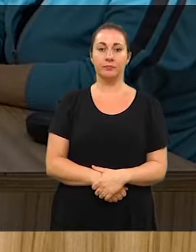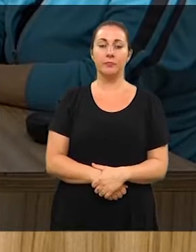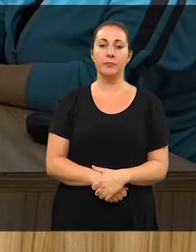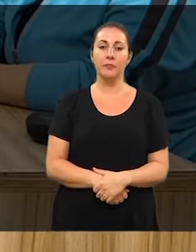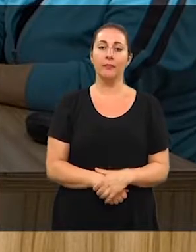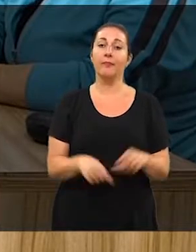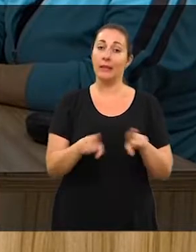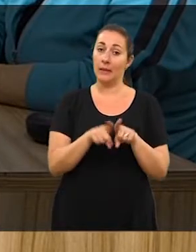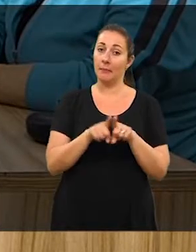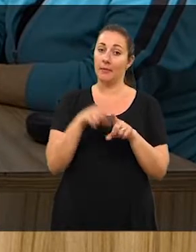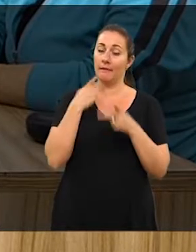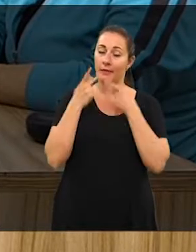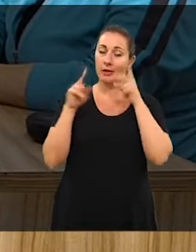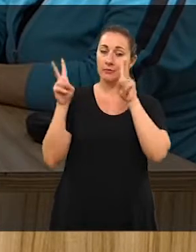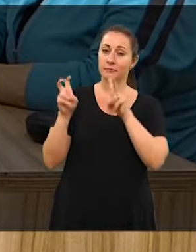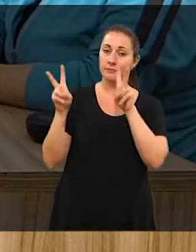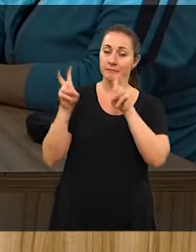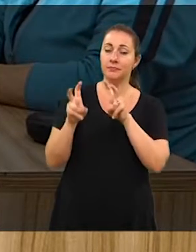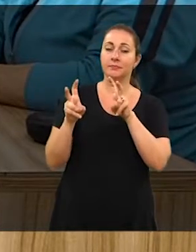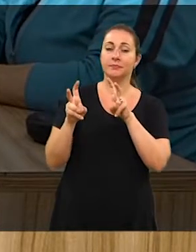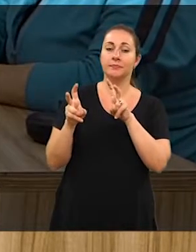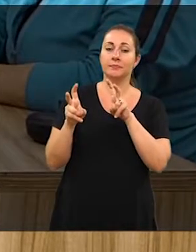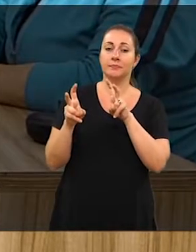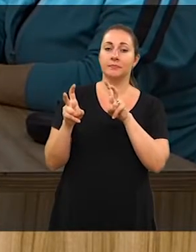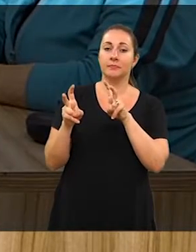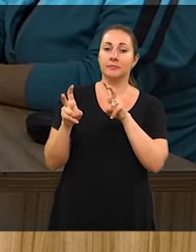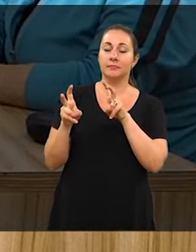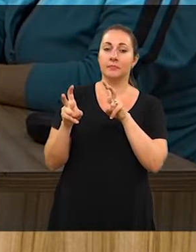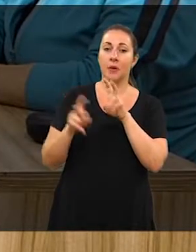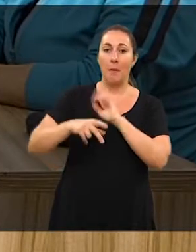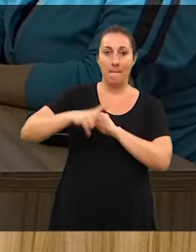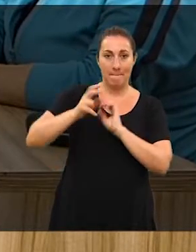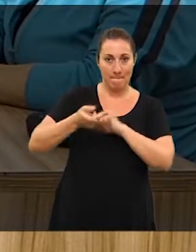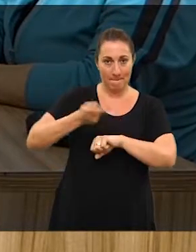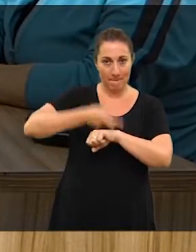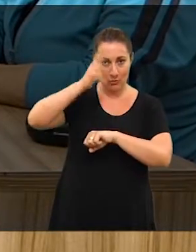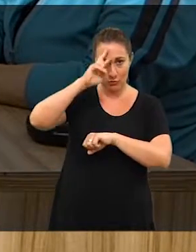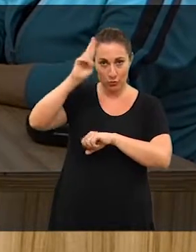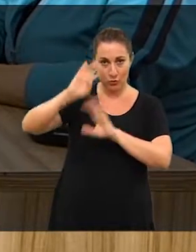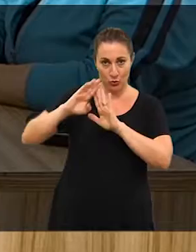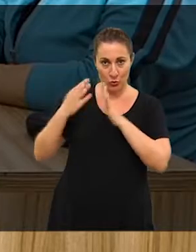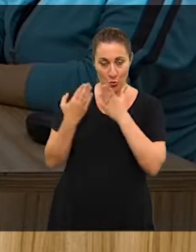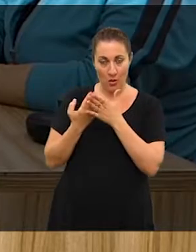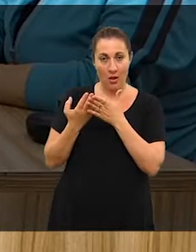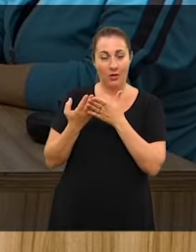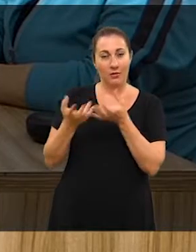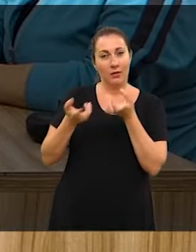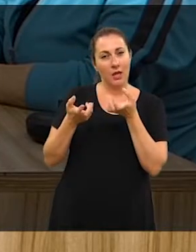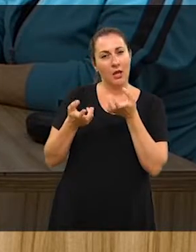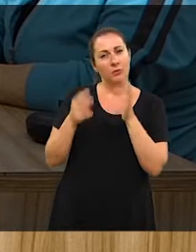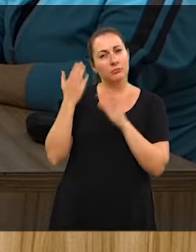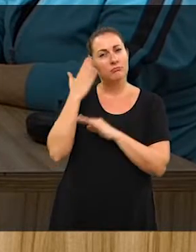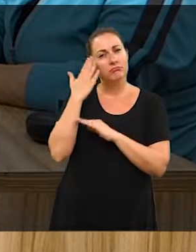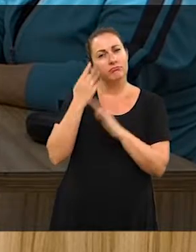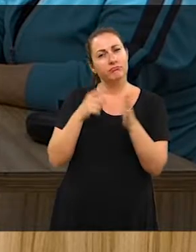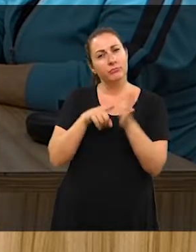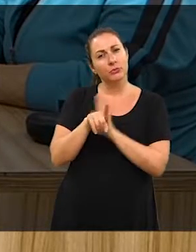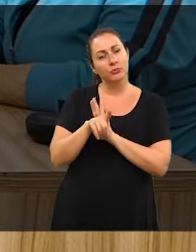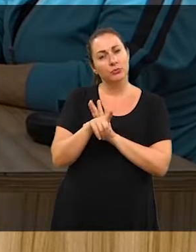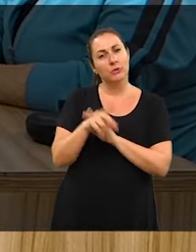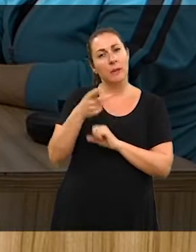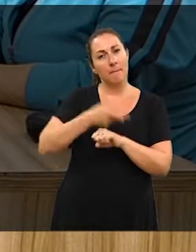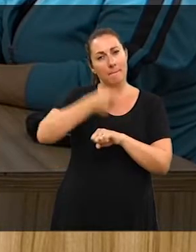Uhum. Bom, falando um pouquinho, voltando um pouquinho no nosso primeiro bloco, para falar sobre o Prêmio Gestor Escolar, gostaria de saber que agora ele vai